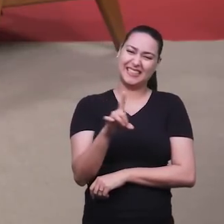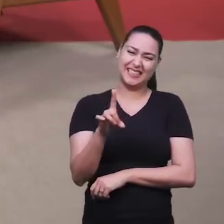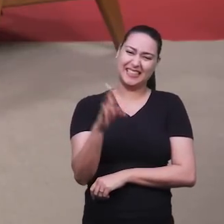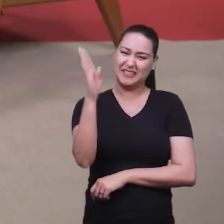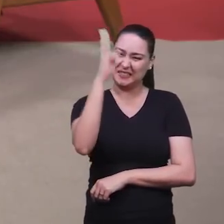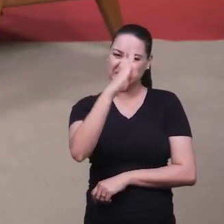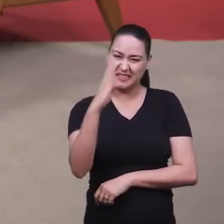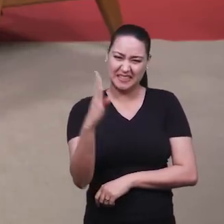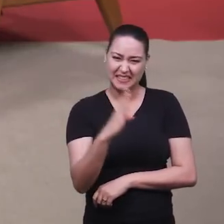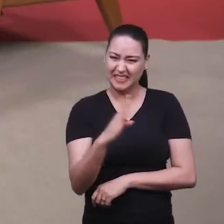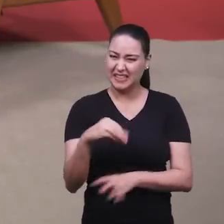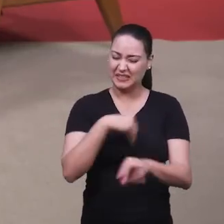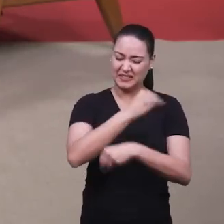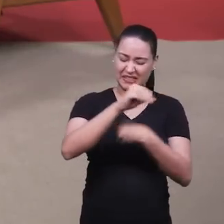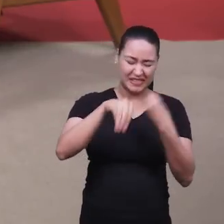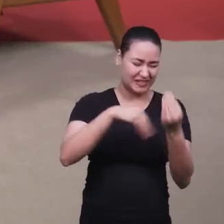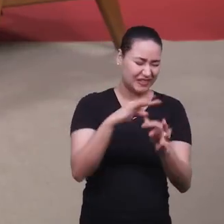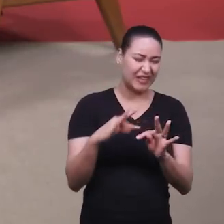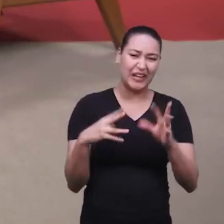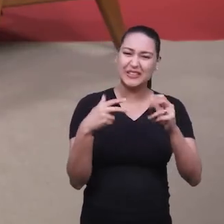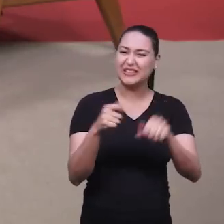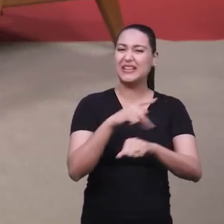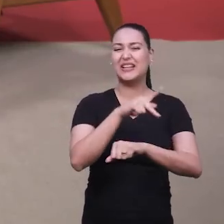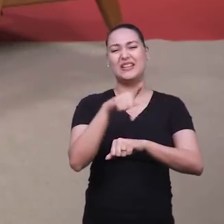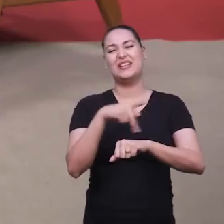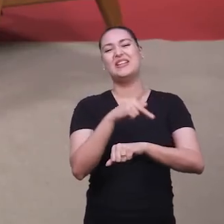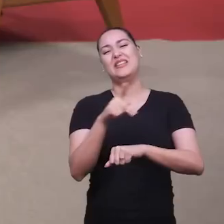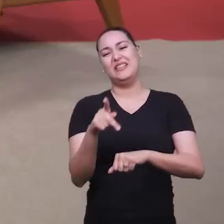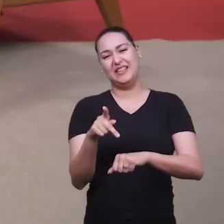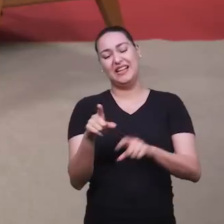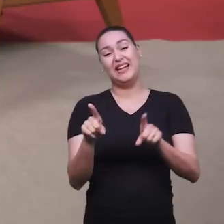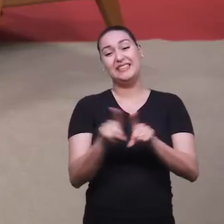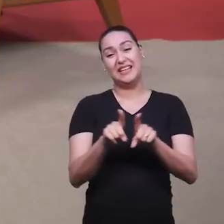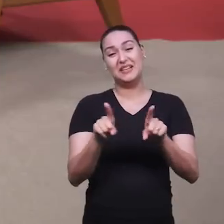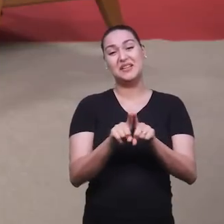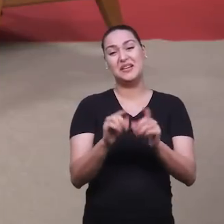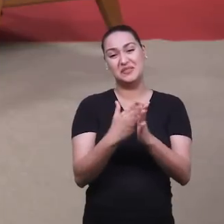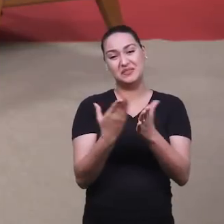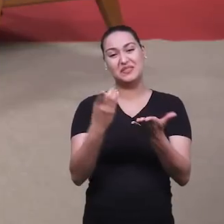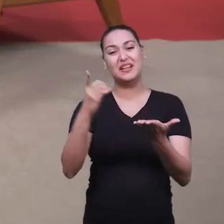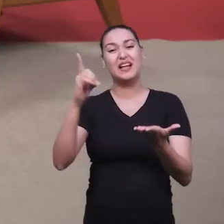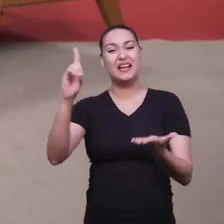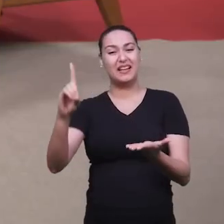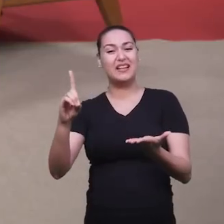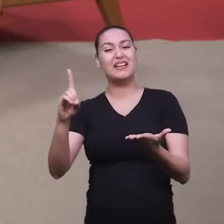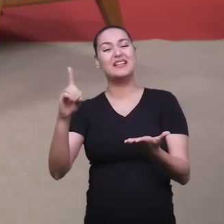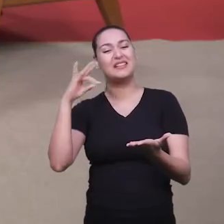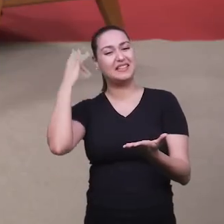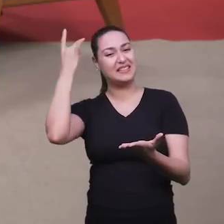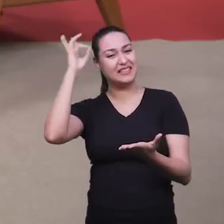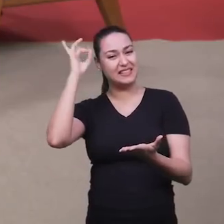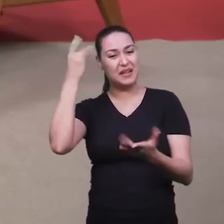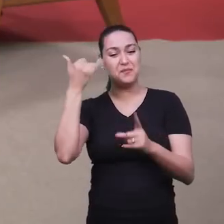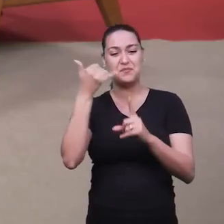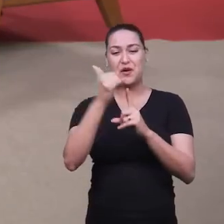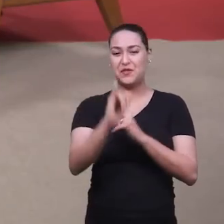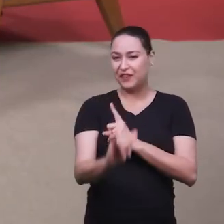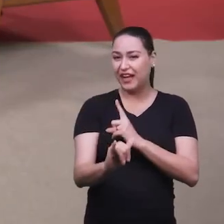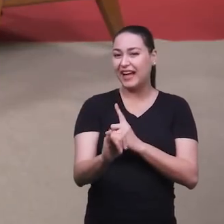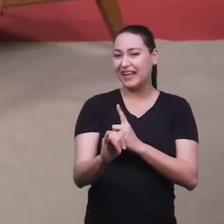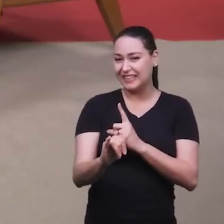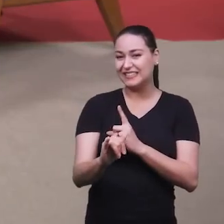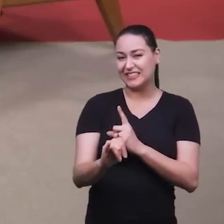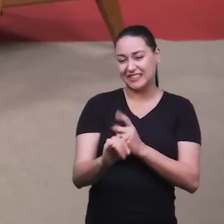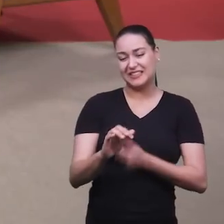contrário. Que Até porque o Brasil é uma mistura de gente. Exatamente. Nós estamos falando aqui do aspecto bíblico